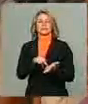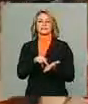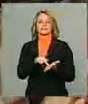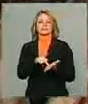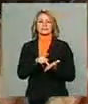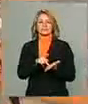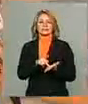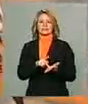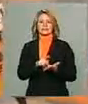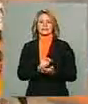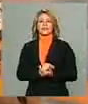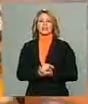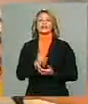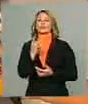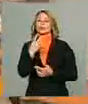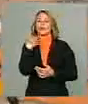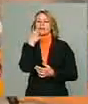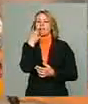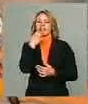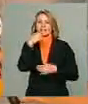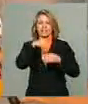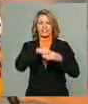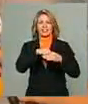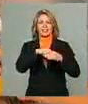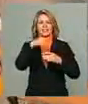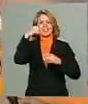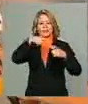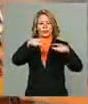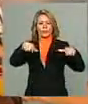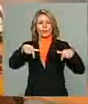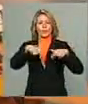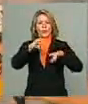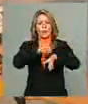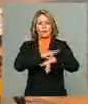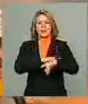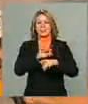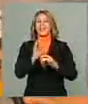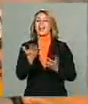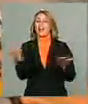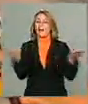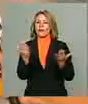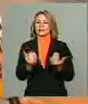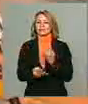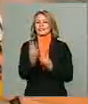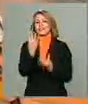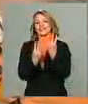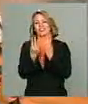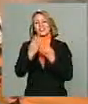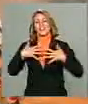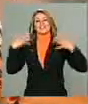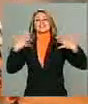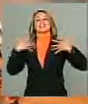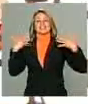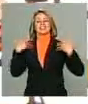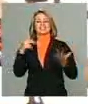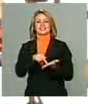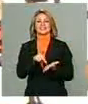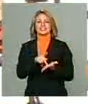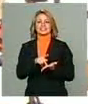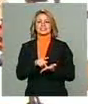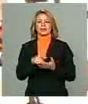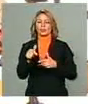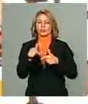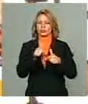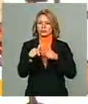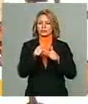extraordinário eu só cantava no banheiro hoje S apresento no coral que para mim uma grande felicidade esse